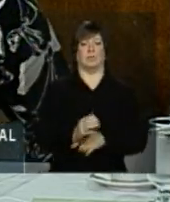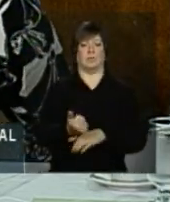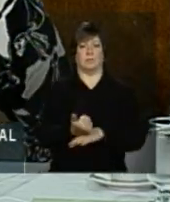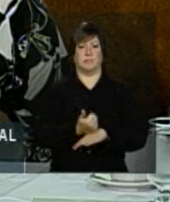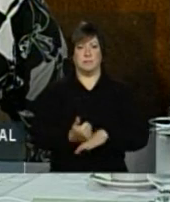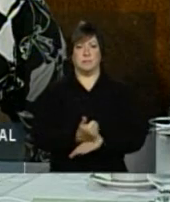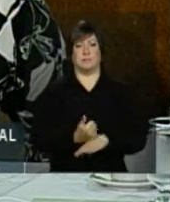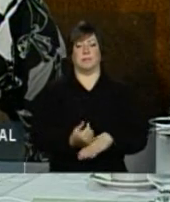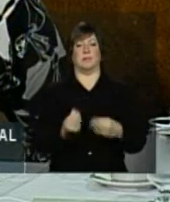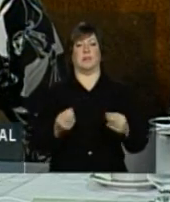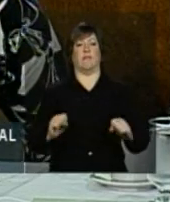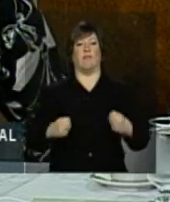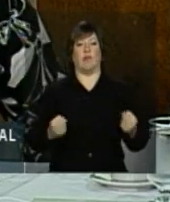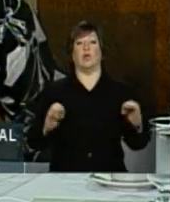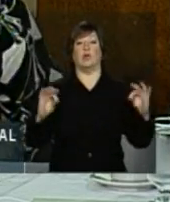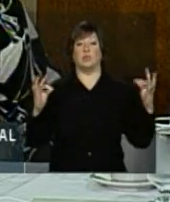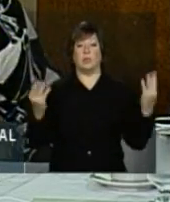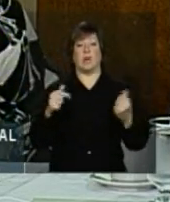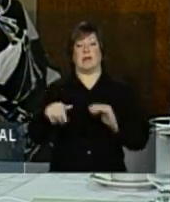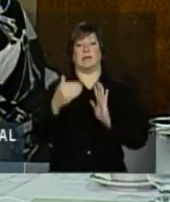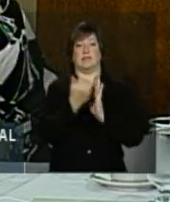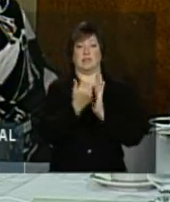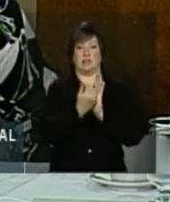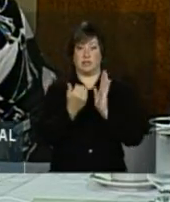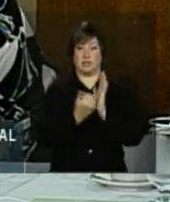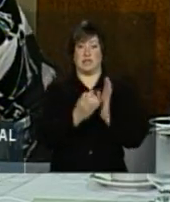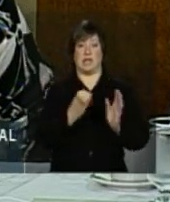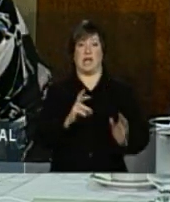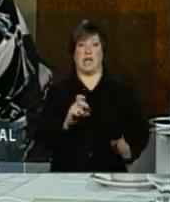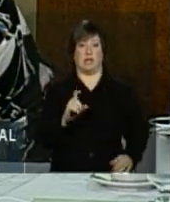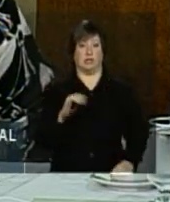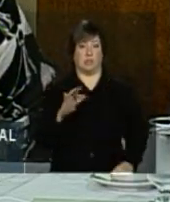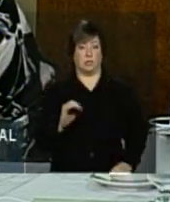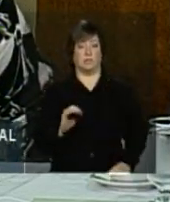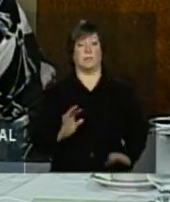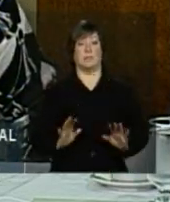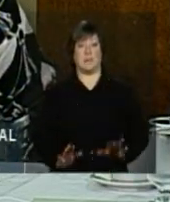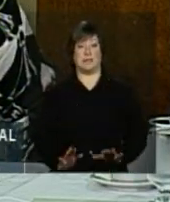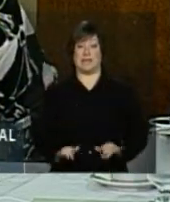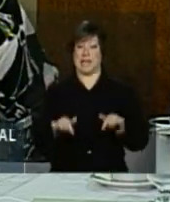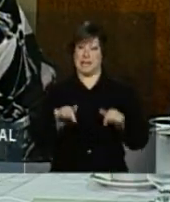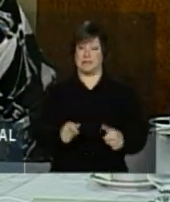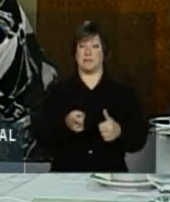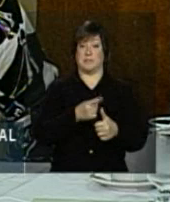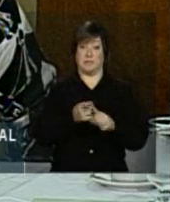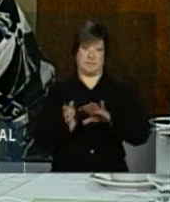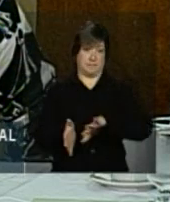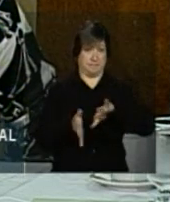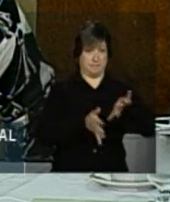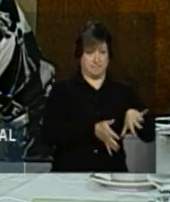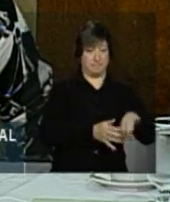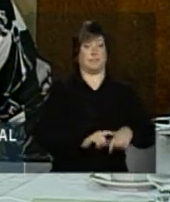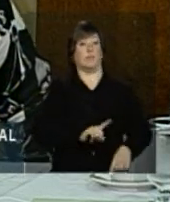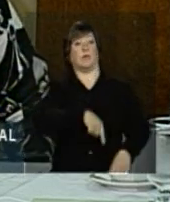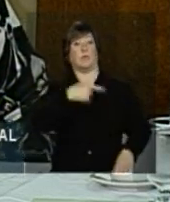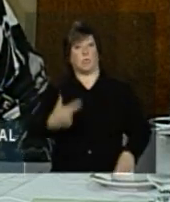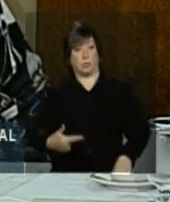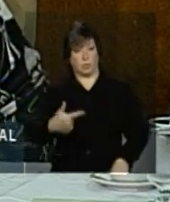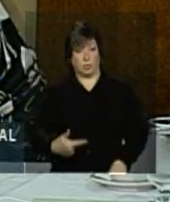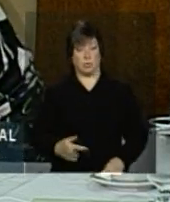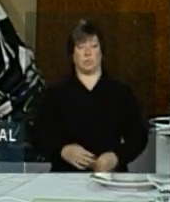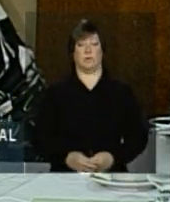fortaleceria muito toda toda essa agenda de crédito mas eh esse é um primeiro bloco segundas segundo